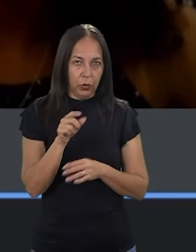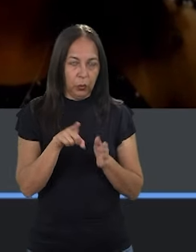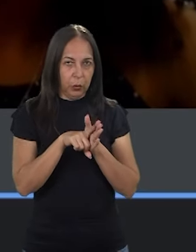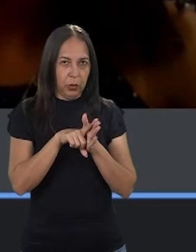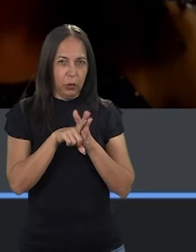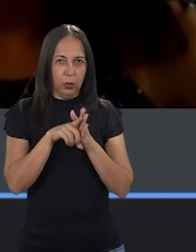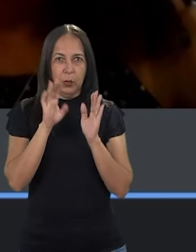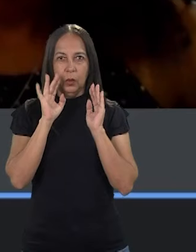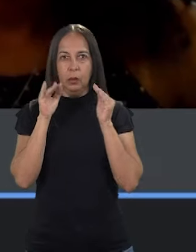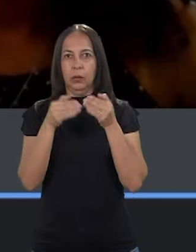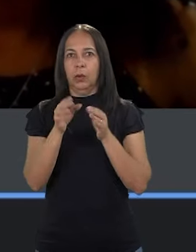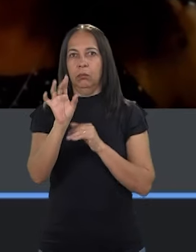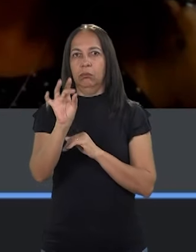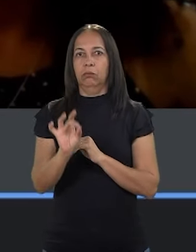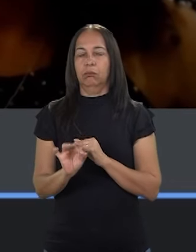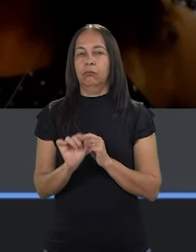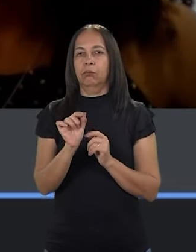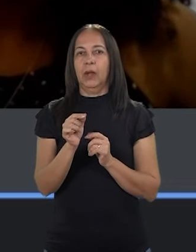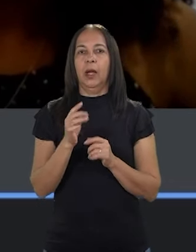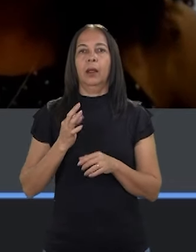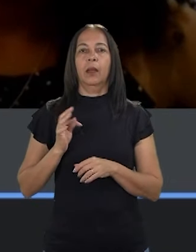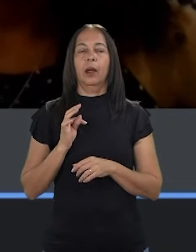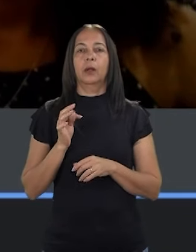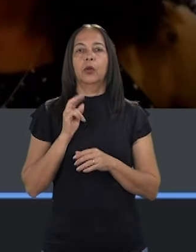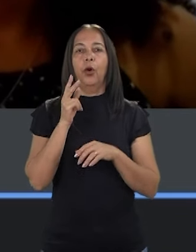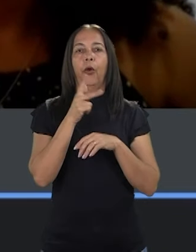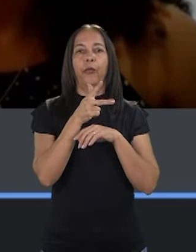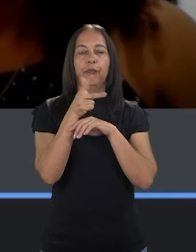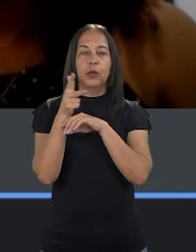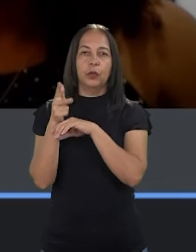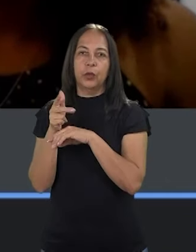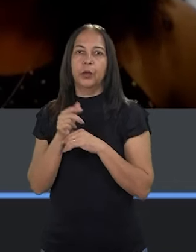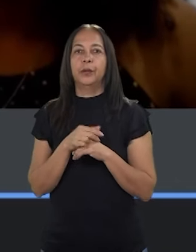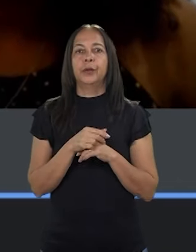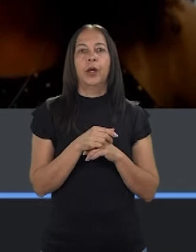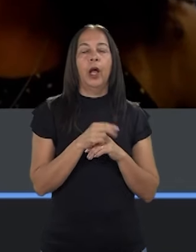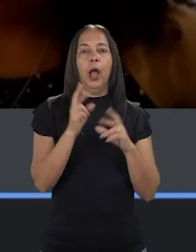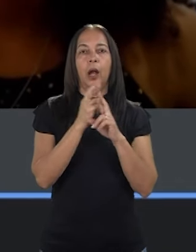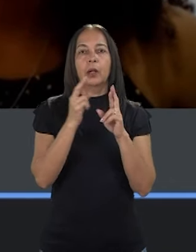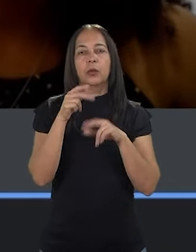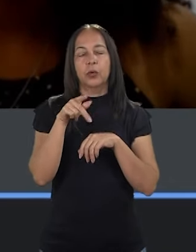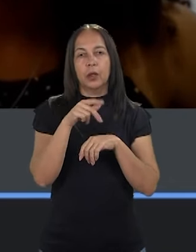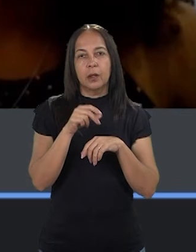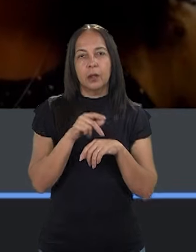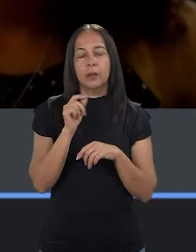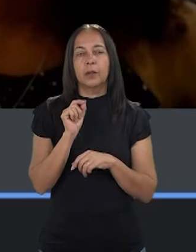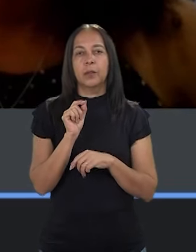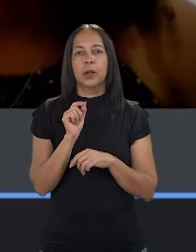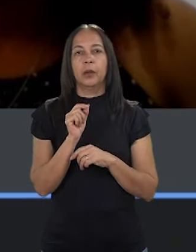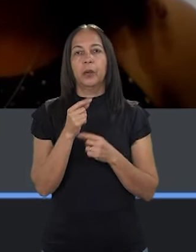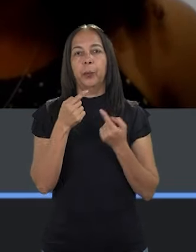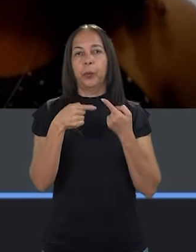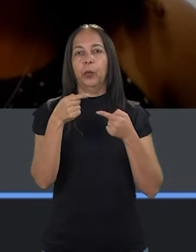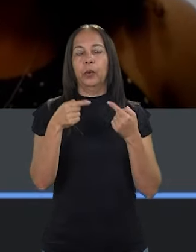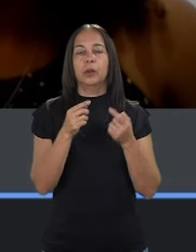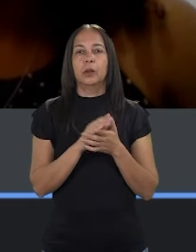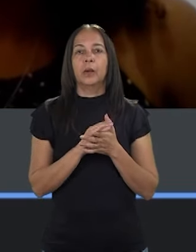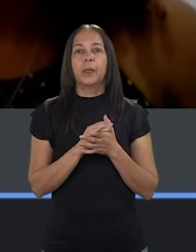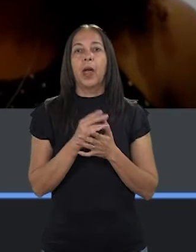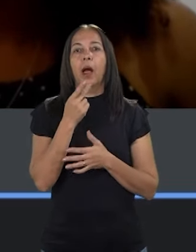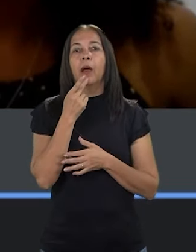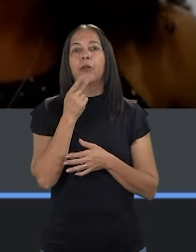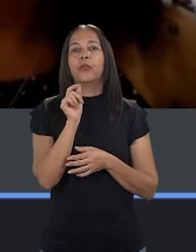comunicação e pesquisador especializado em técnic vigilância Relações raciais e políticas de comunicação comenta sobre o caso